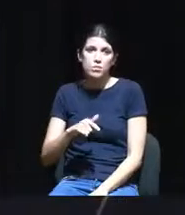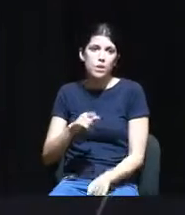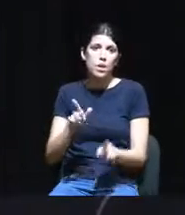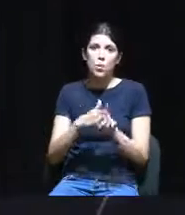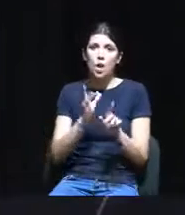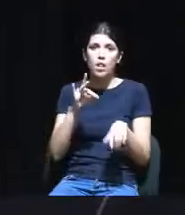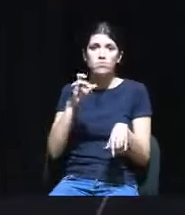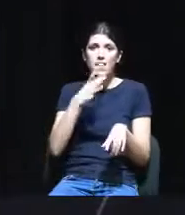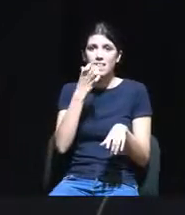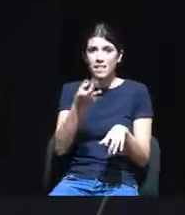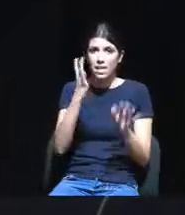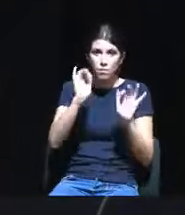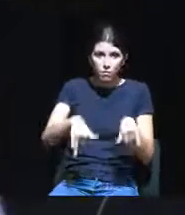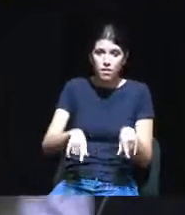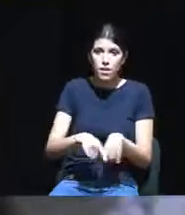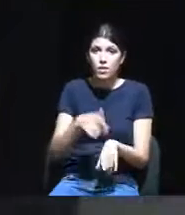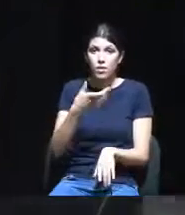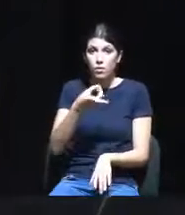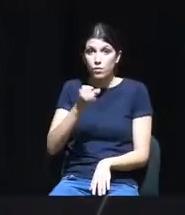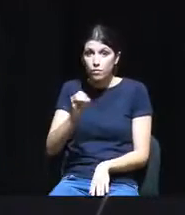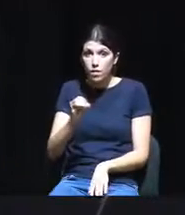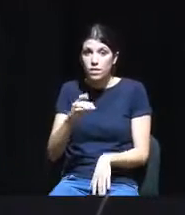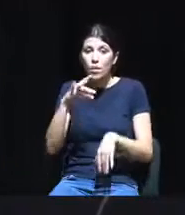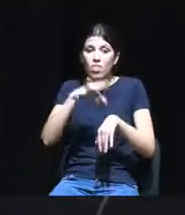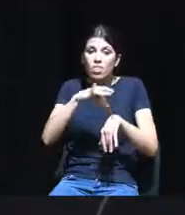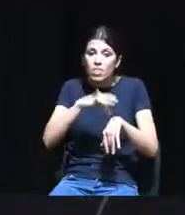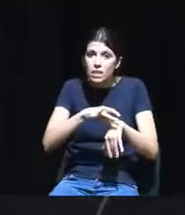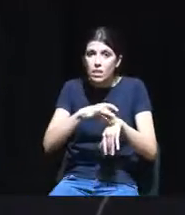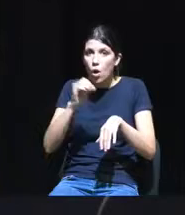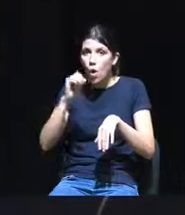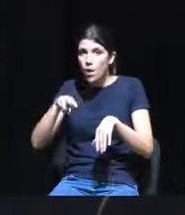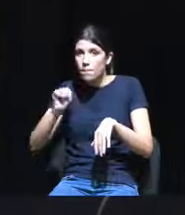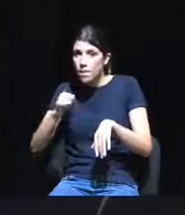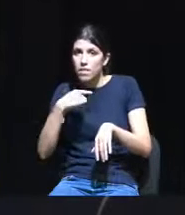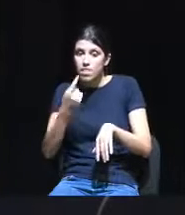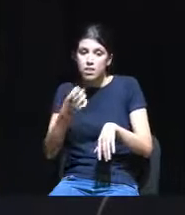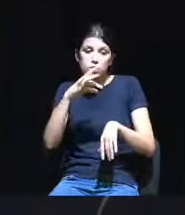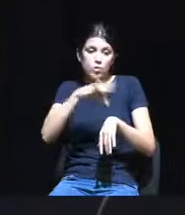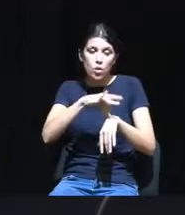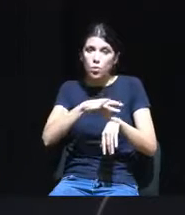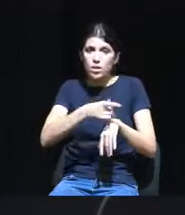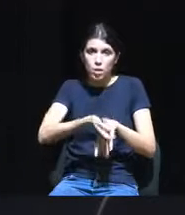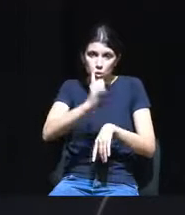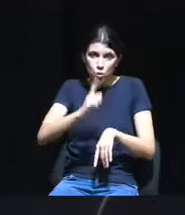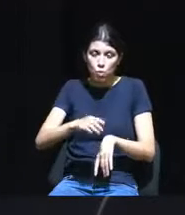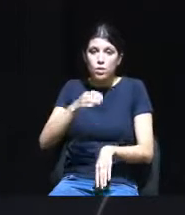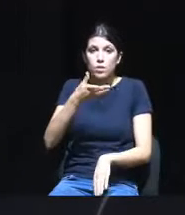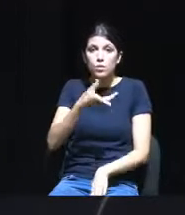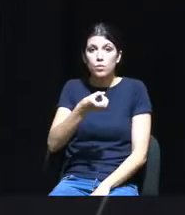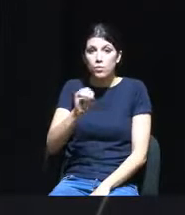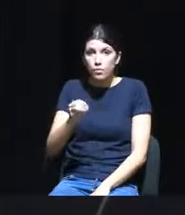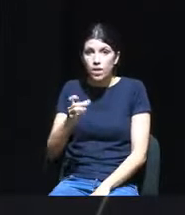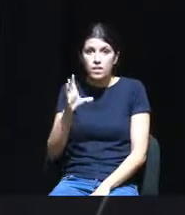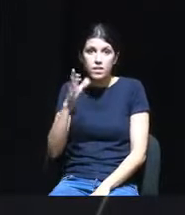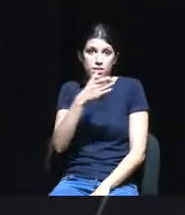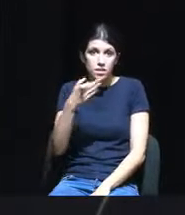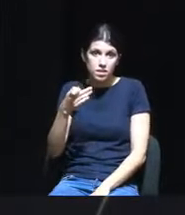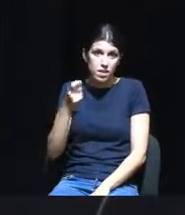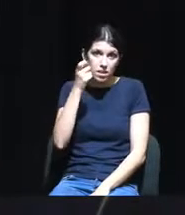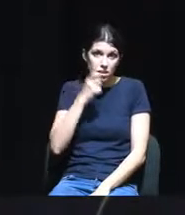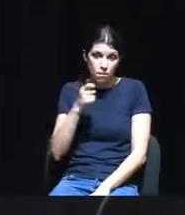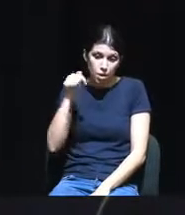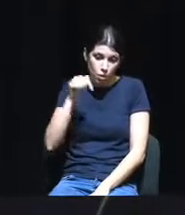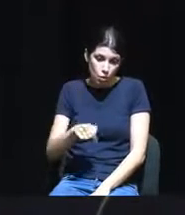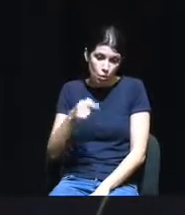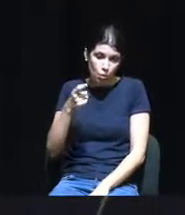em 1990, a homossexualidade deixou de ser considerada doença pela Organização Mundial da Saúde. Foi em 1990, a 17 de maio, e por